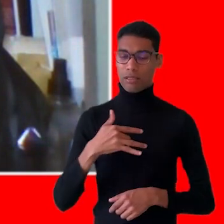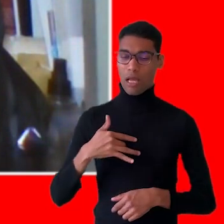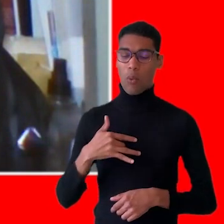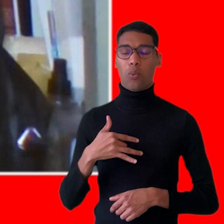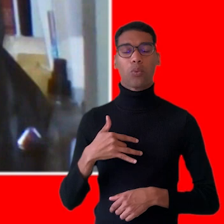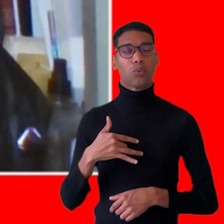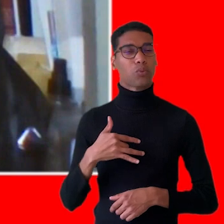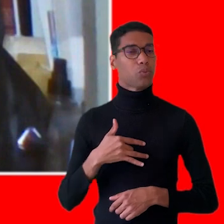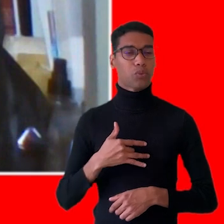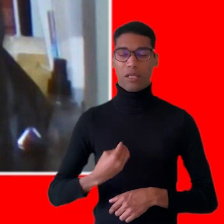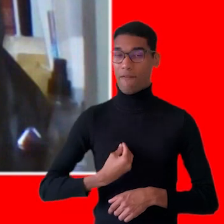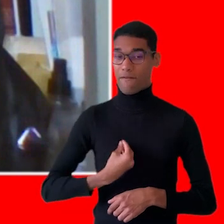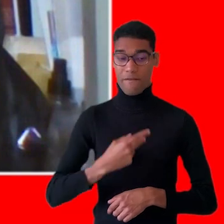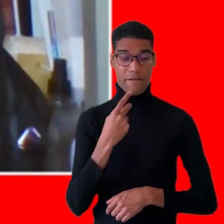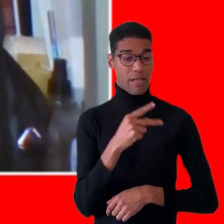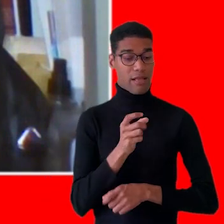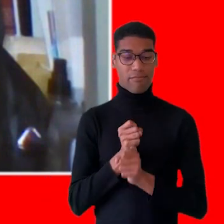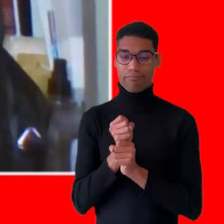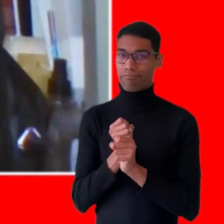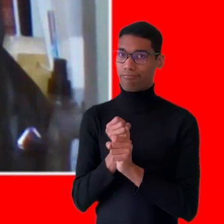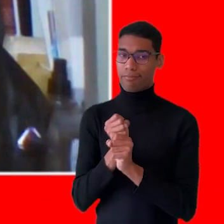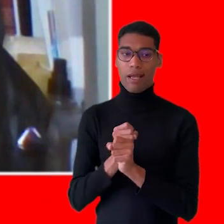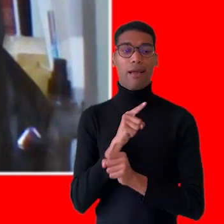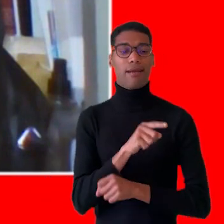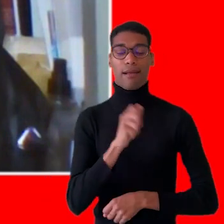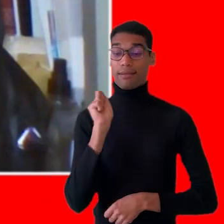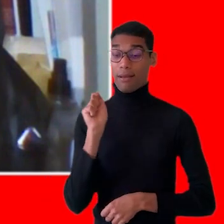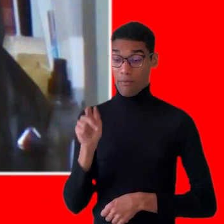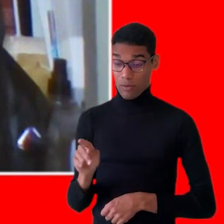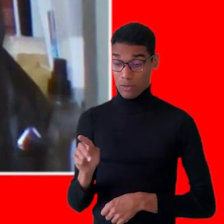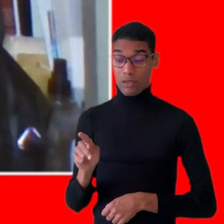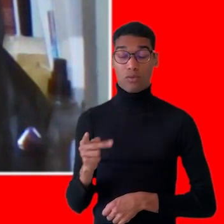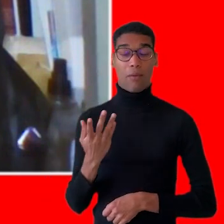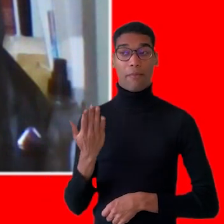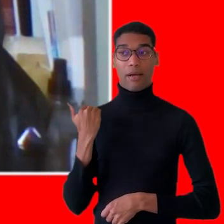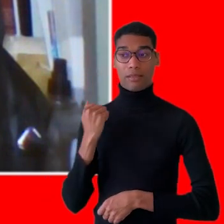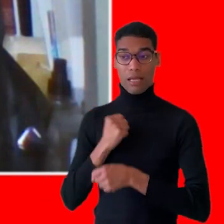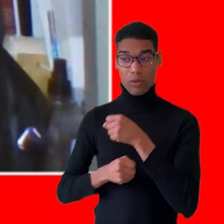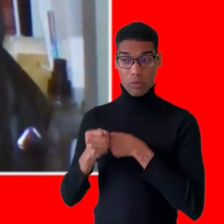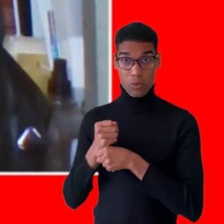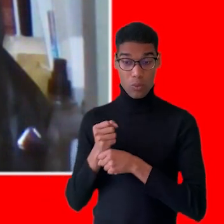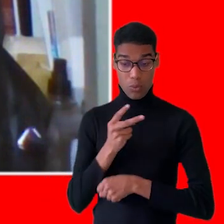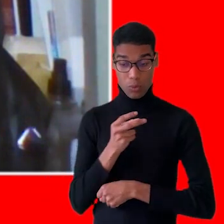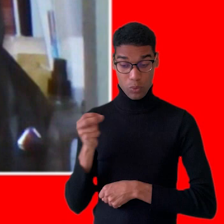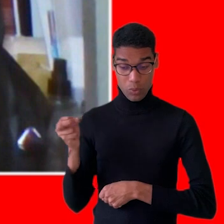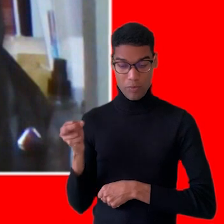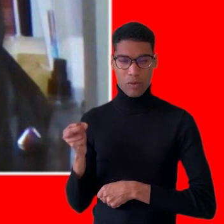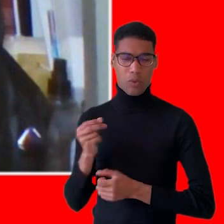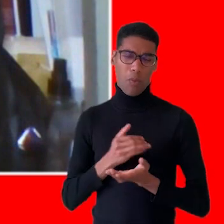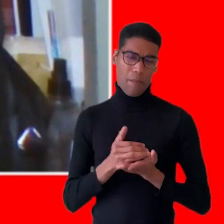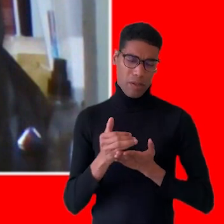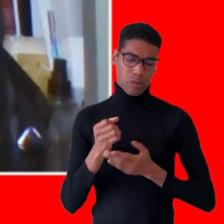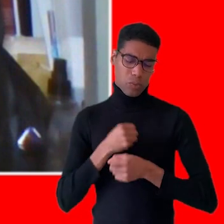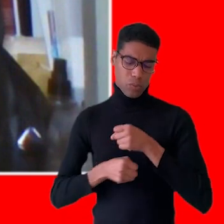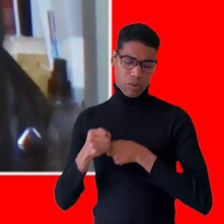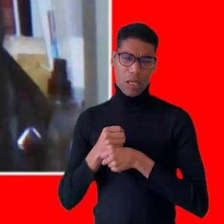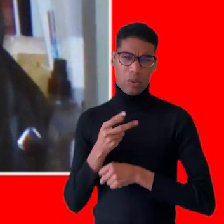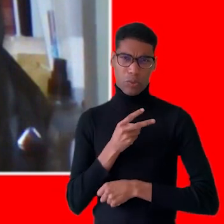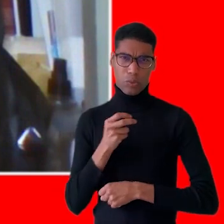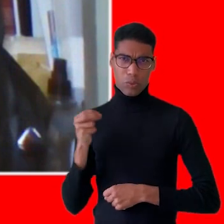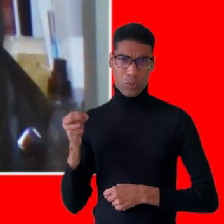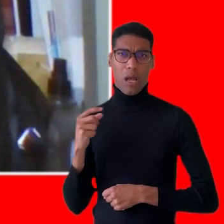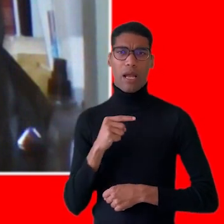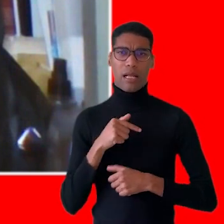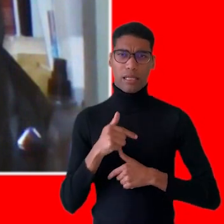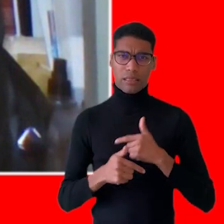pública durante toda a sua vida e se aposentou nos anos 2000, começo dos anos 2000,